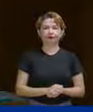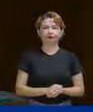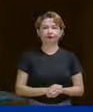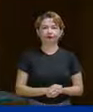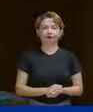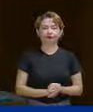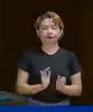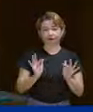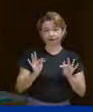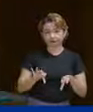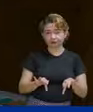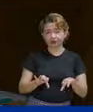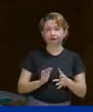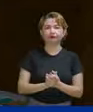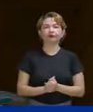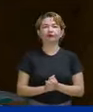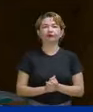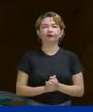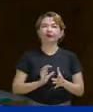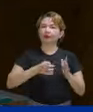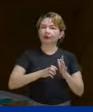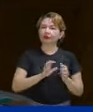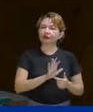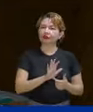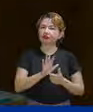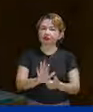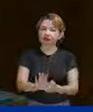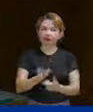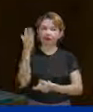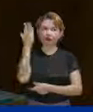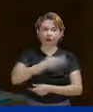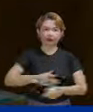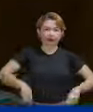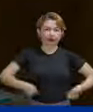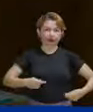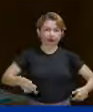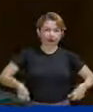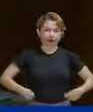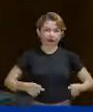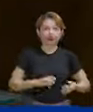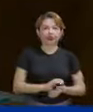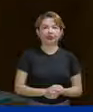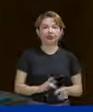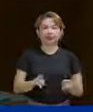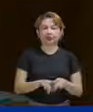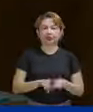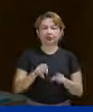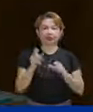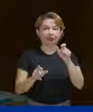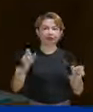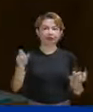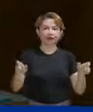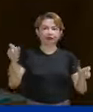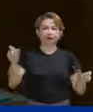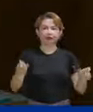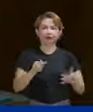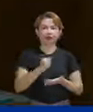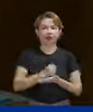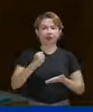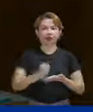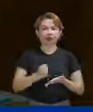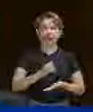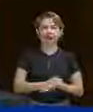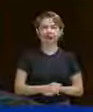Nas razões finais, o partido afirmou que comprovou os gastos, bem como discriminou as pessoas contratadas.